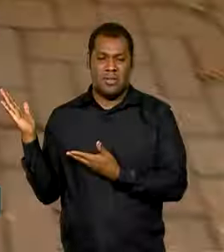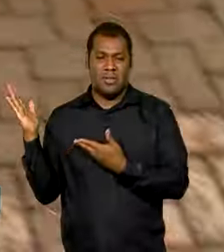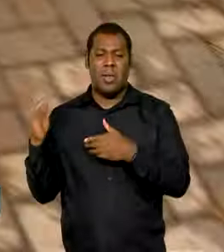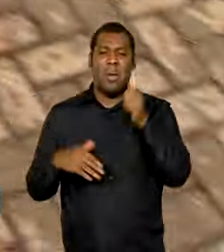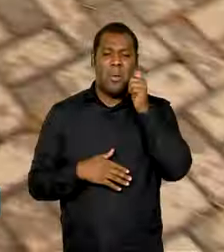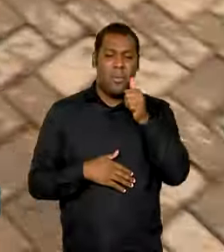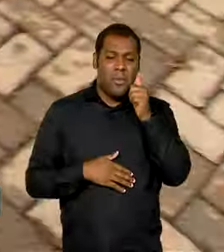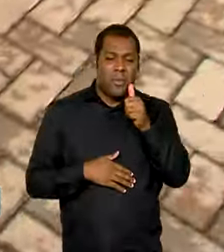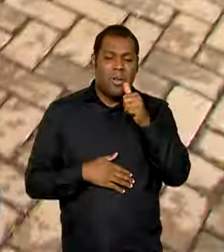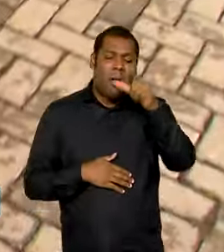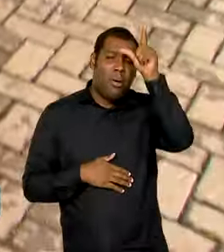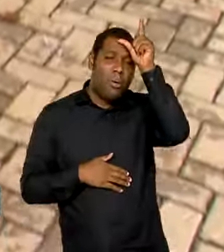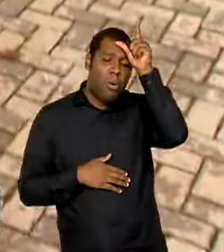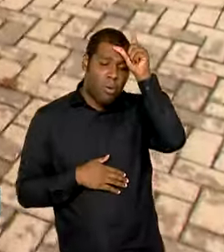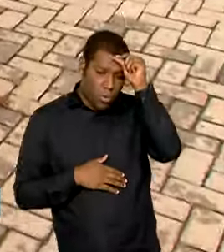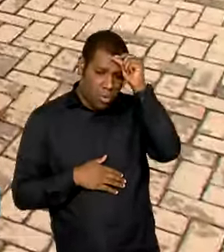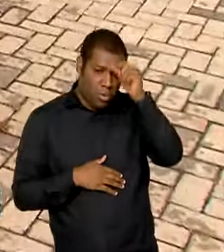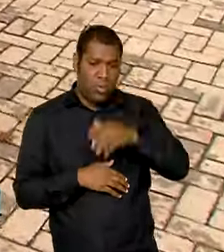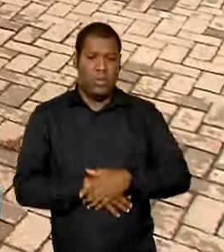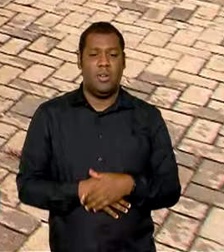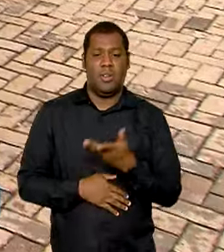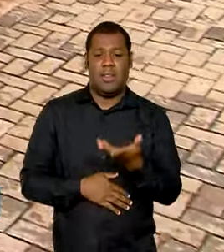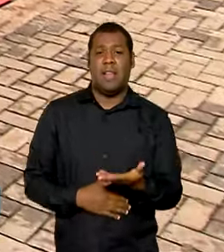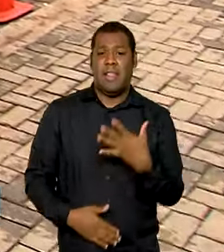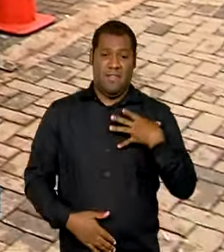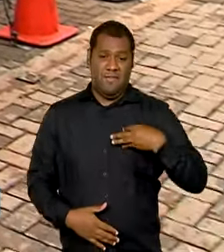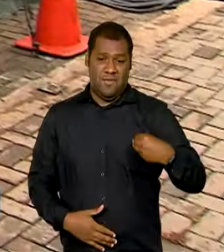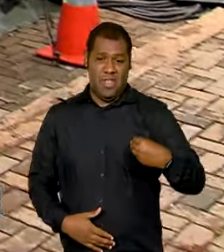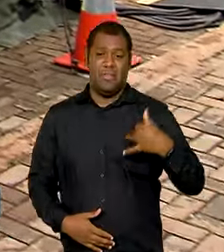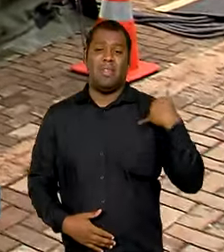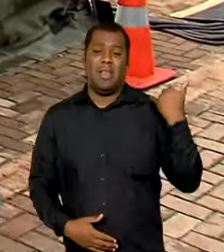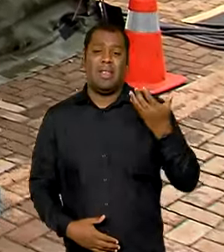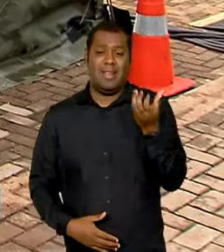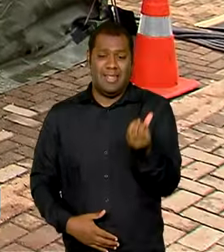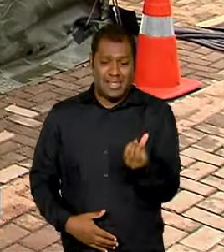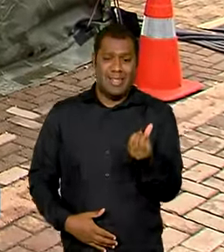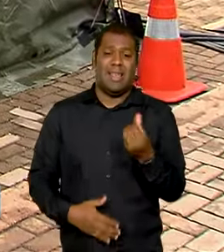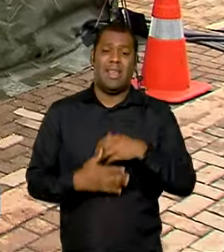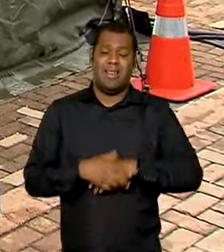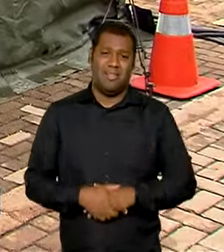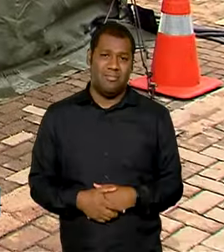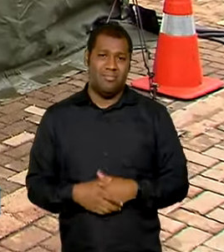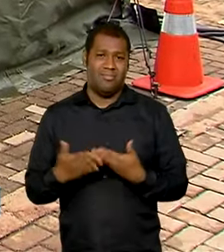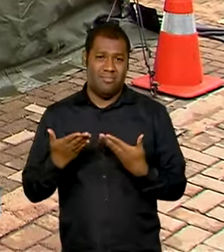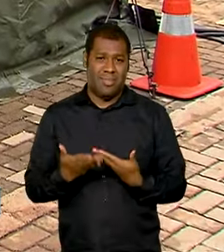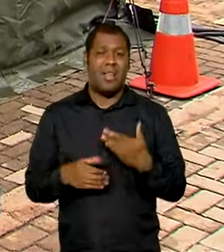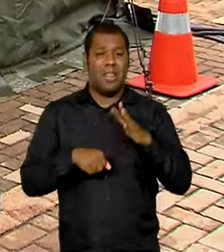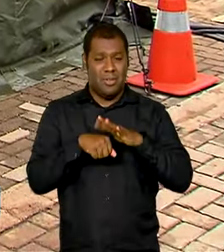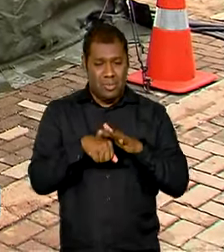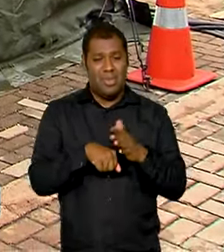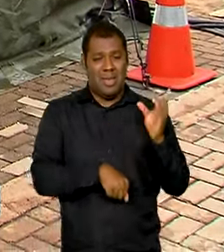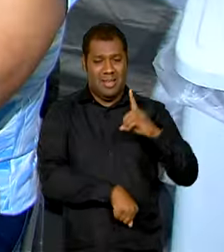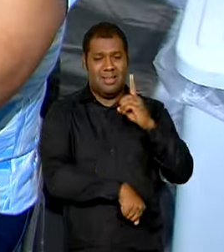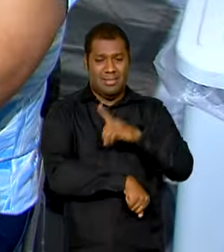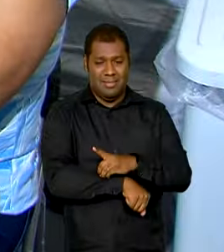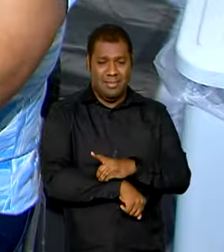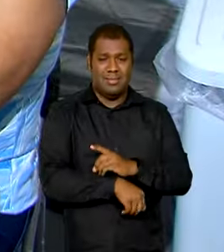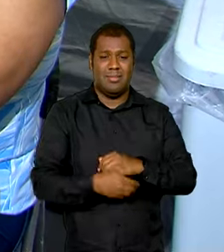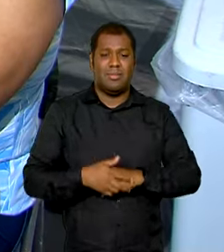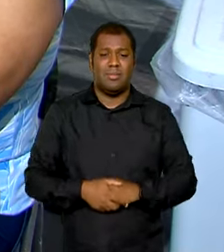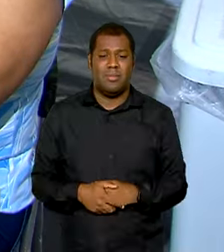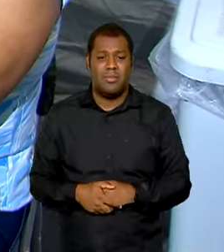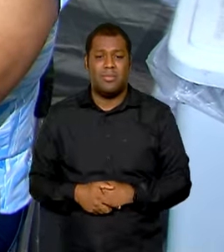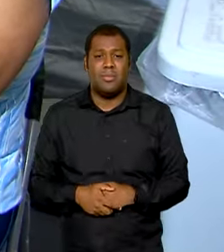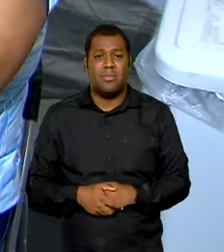alívio para a dona Rosiane, mãe de um menino de 6 anos, que precisou ser medicado na tenda de hidratação. Eu